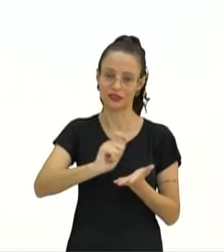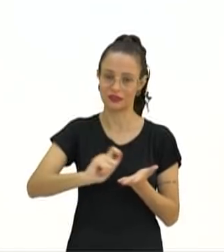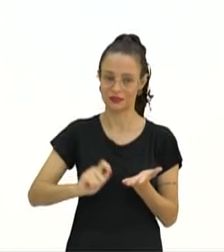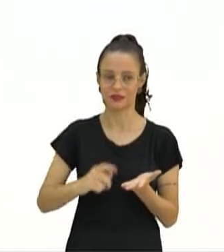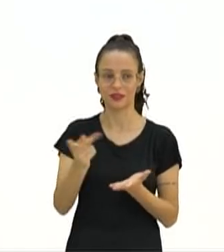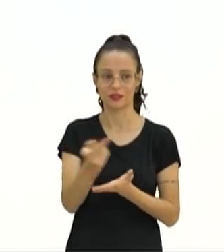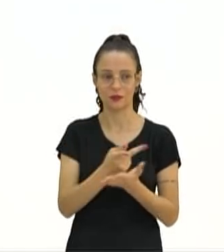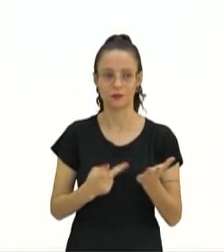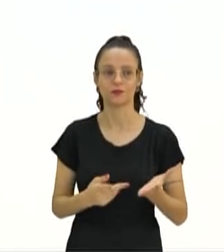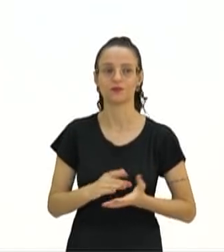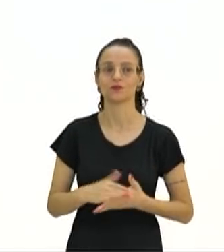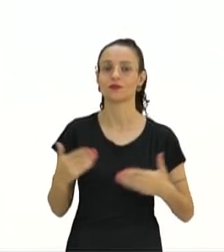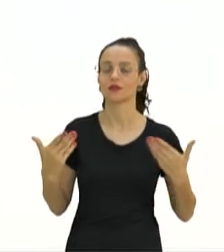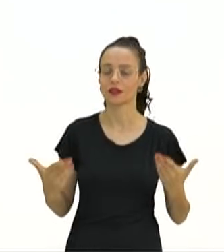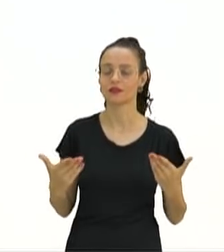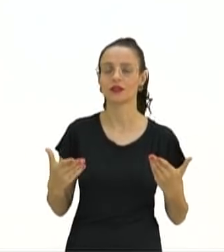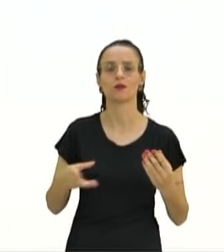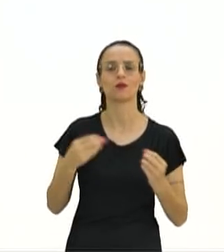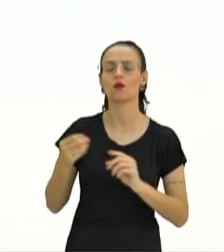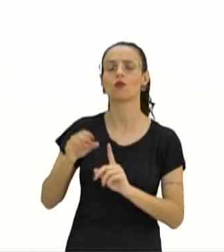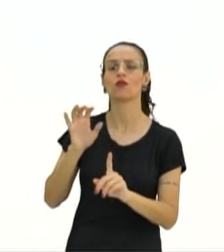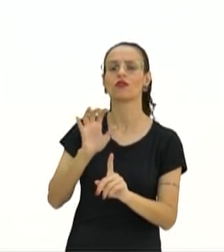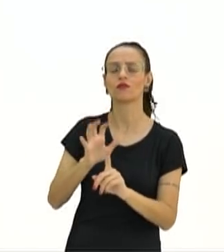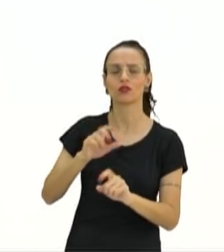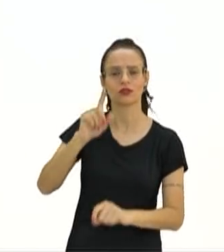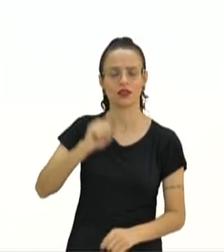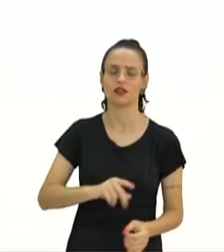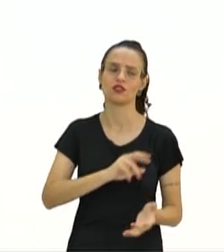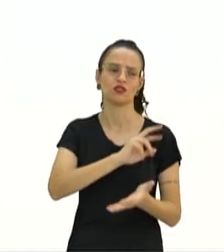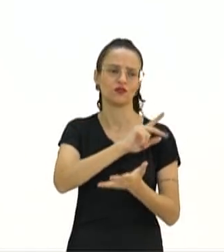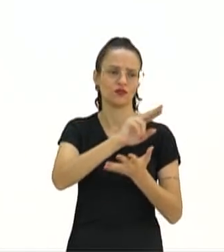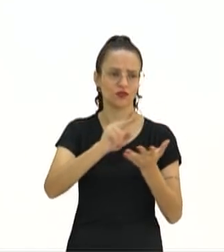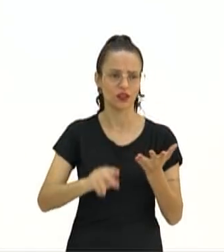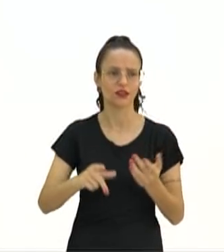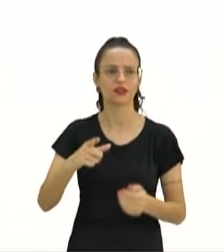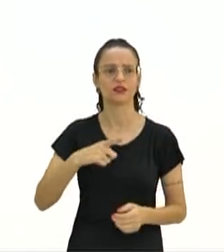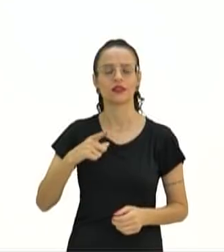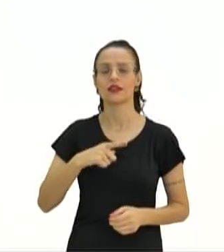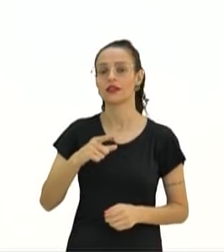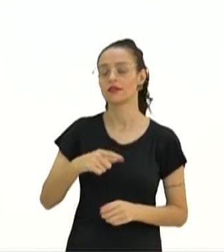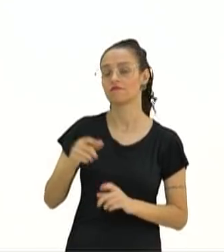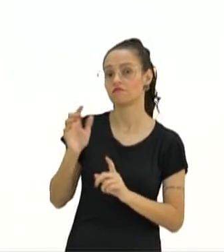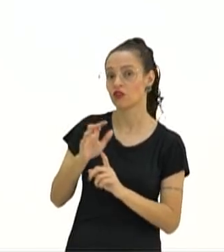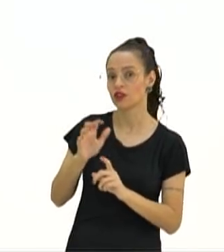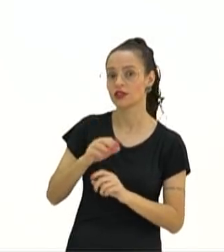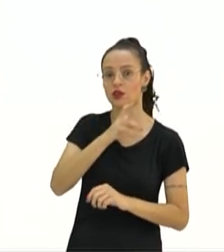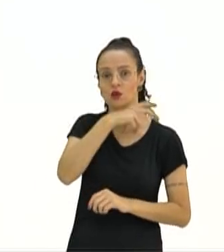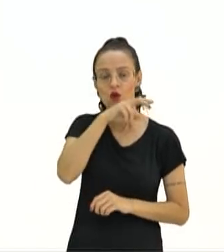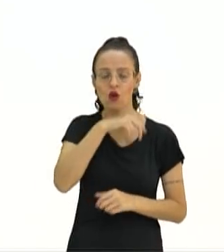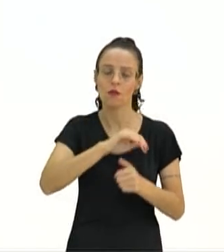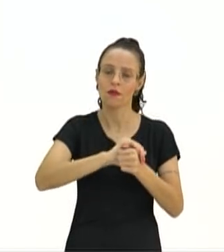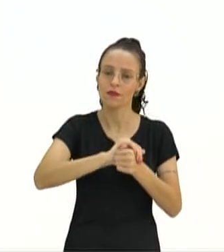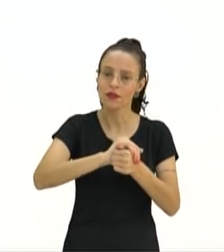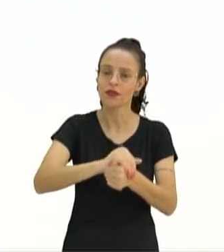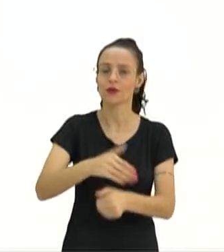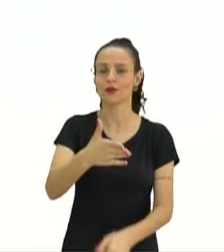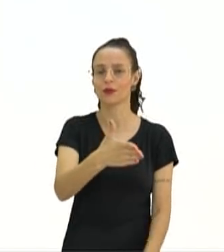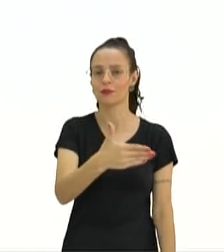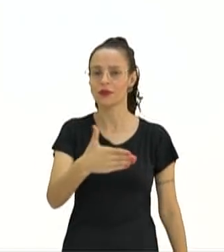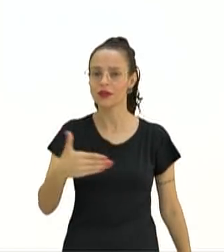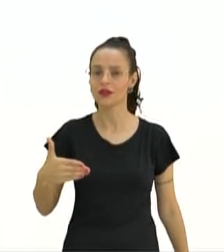desenho. Então, as inspirações deles são diversas. Tem ali cobra, tartaruga,